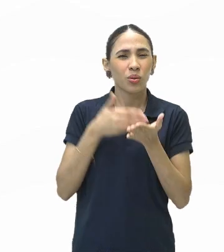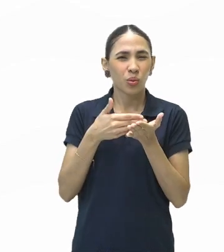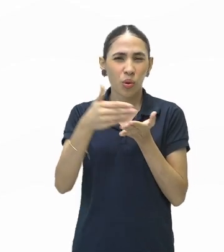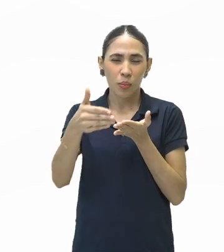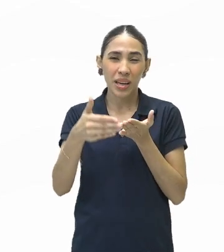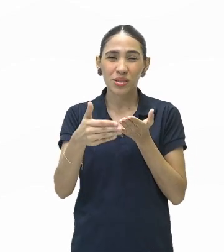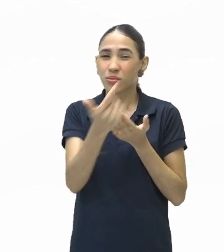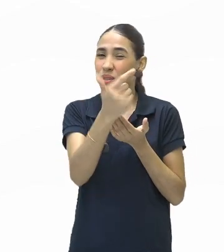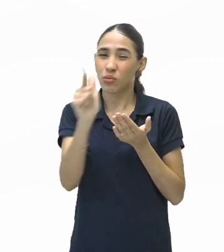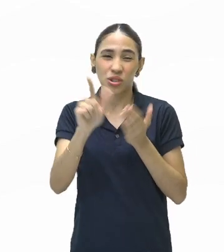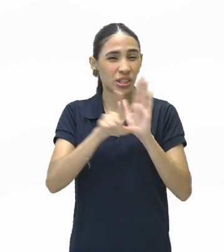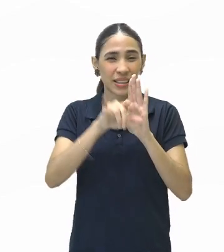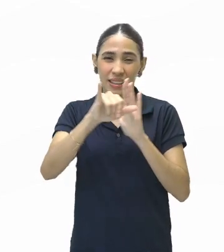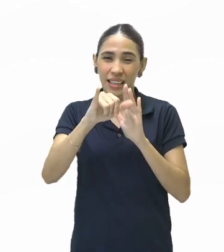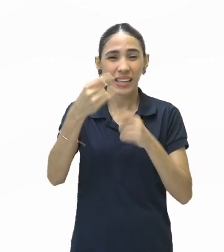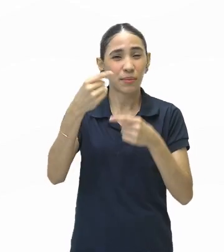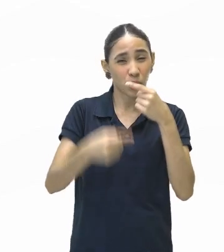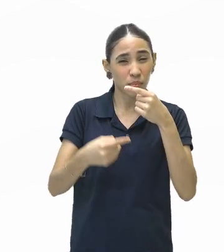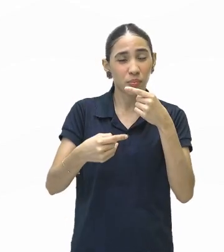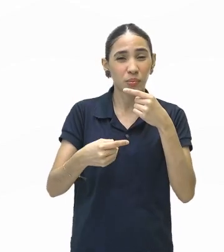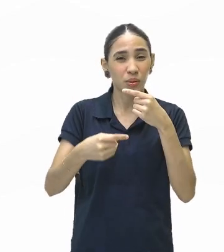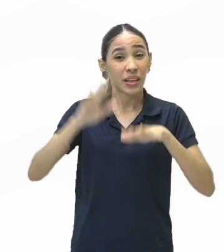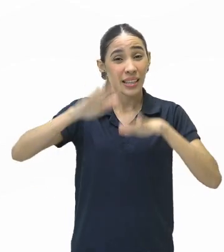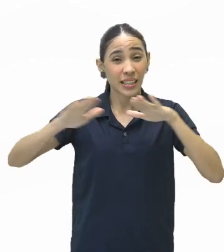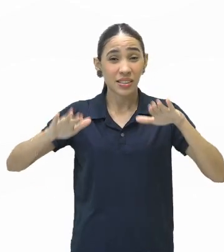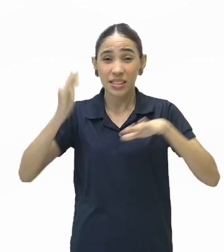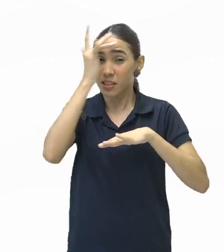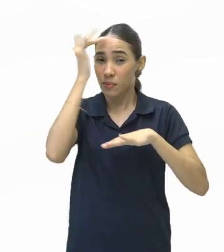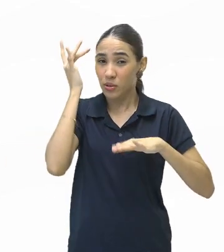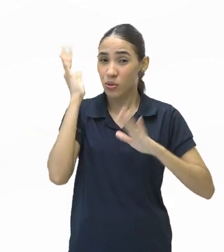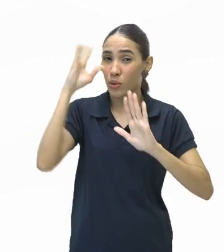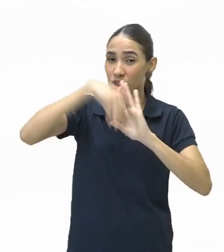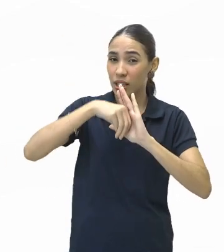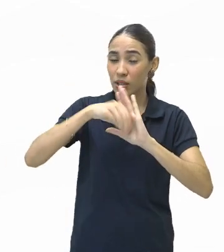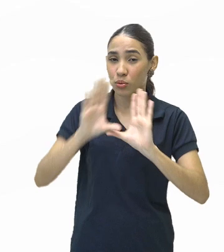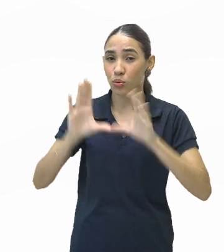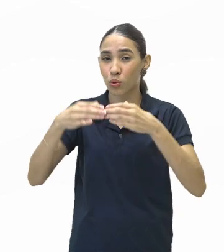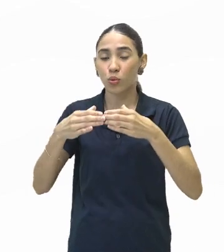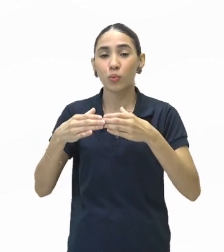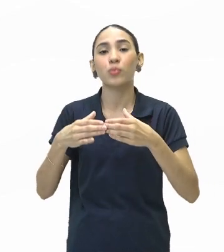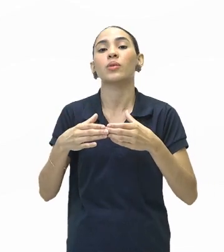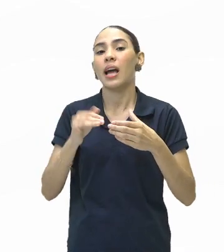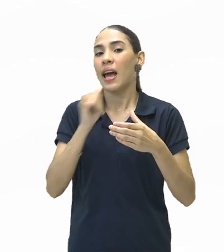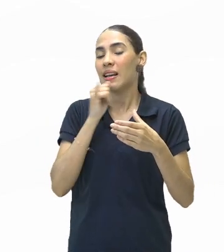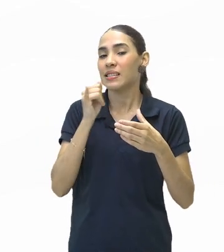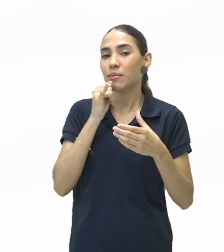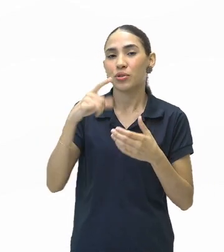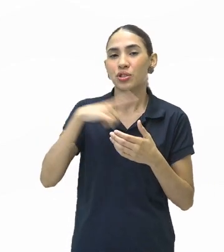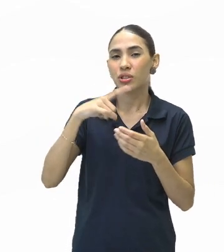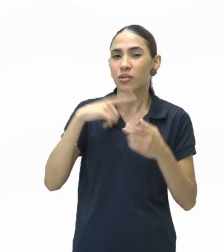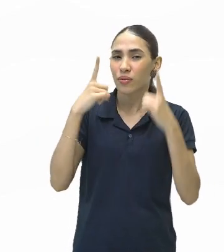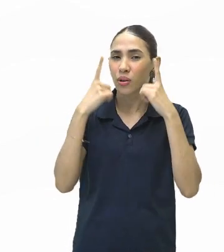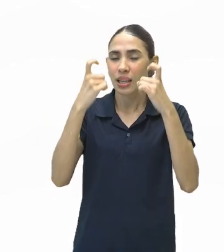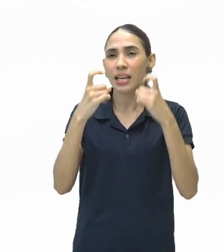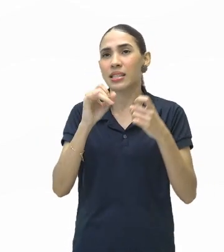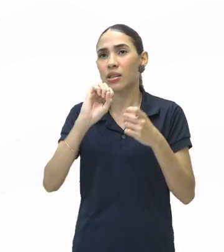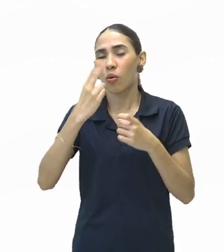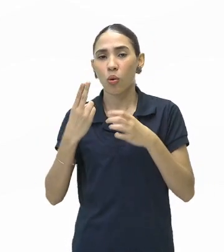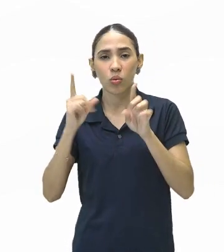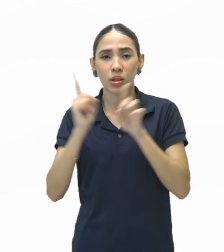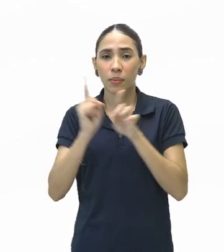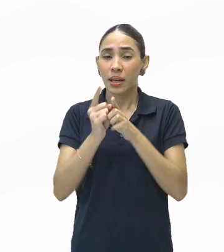inicialmente ilegais e os seus membros, muitas vezes, enfrentavam represálias como